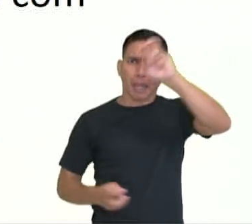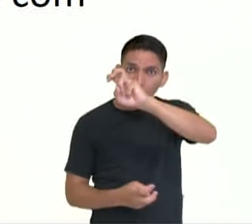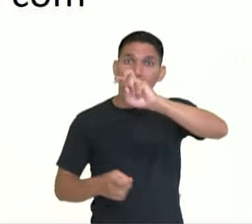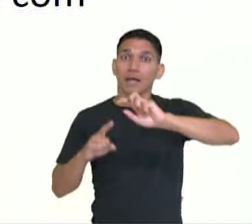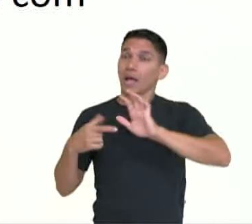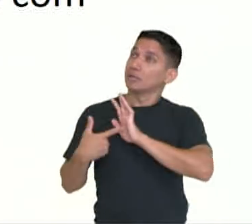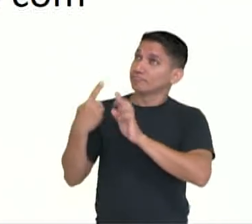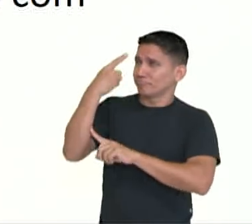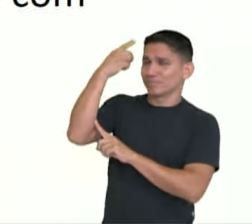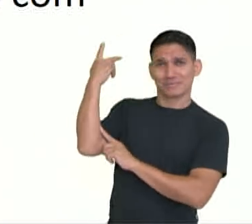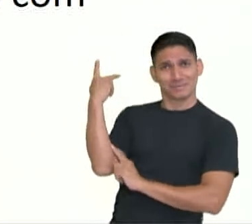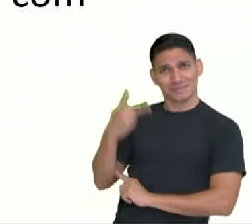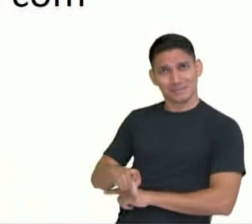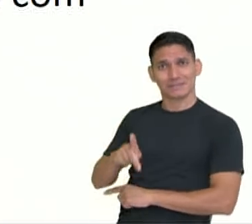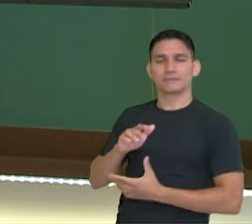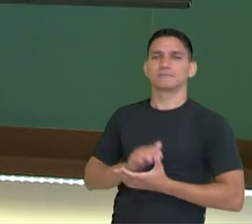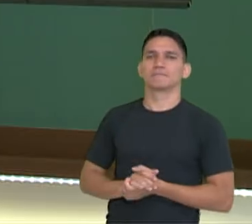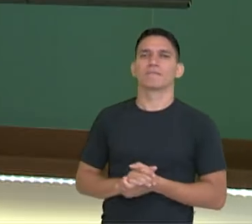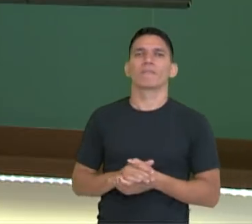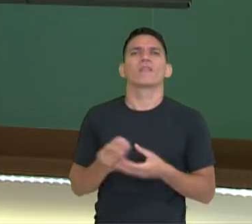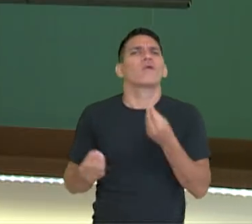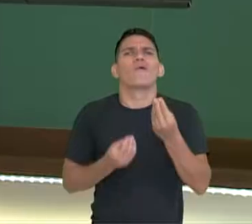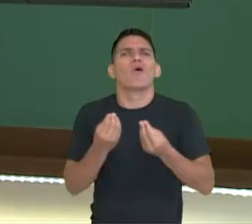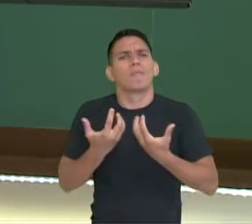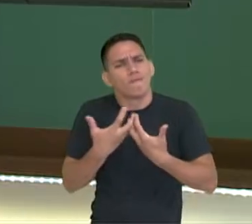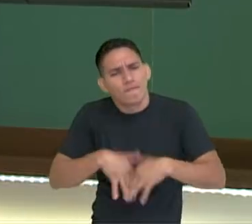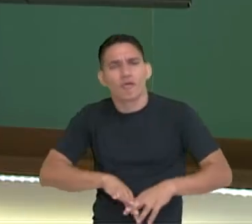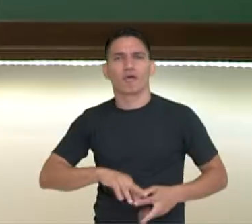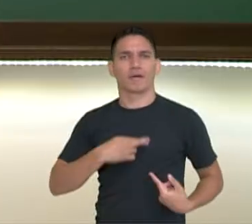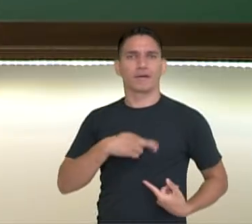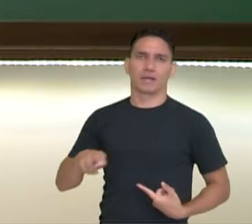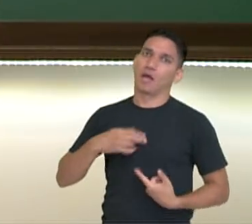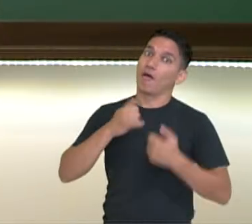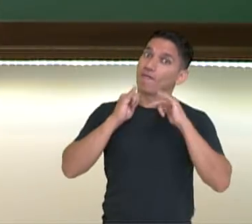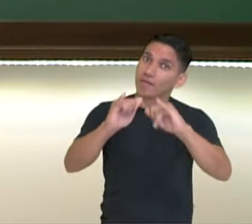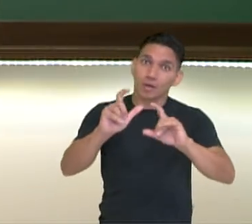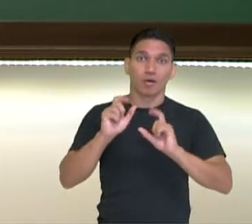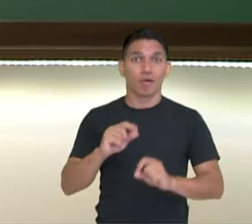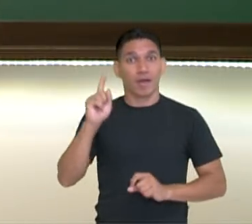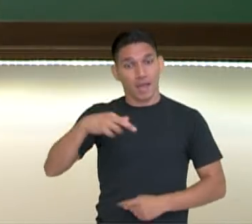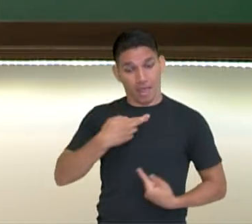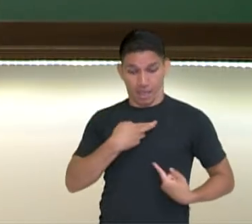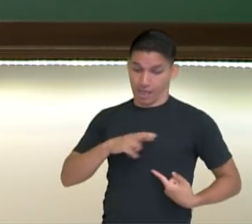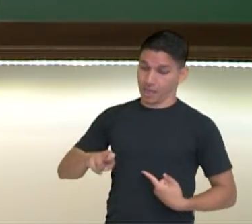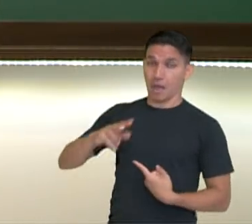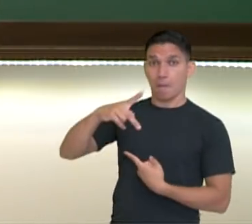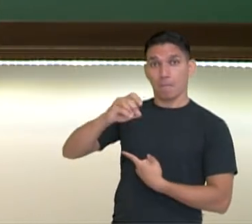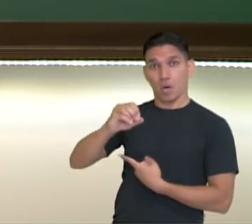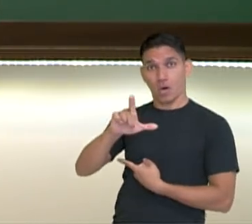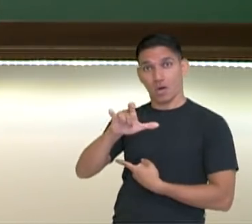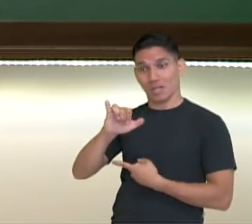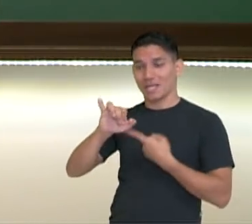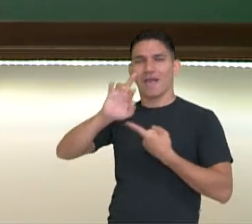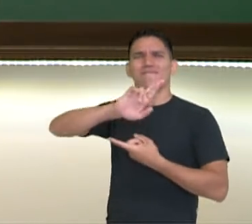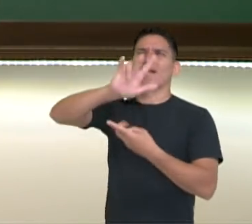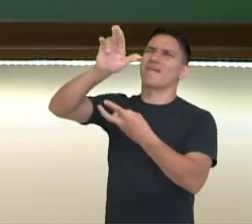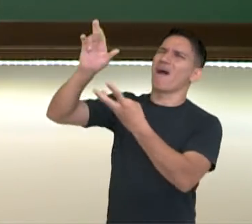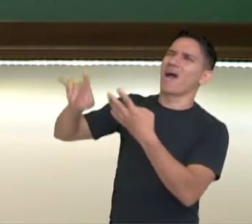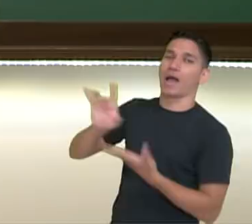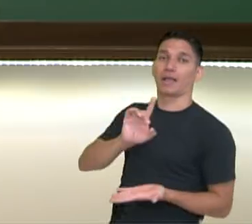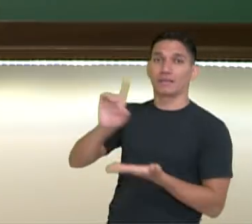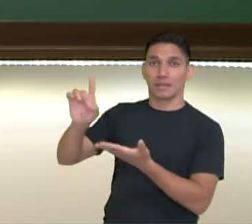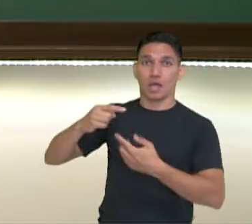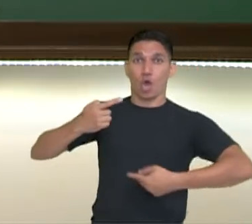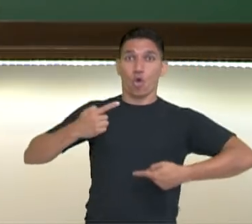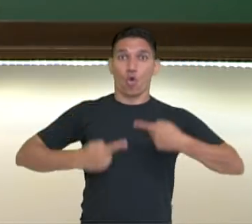povo. Tá. E quanto à religião? Já falei para vocês, a religião deles era politeísta e o governo ele vai se caracterizar